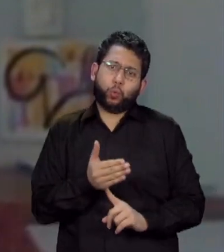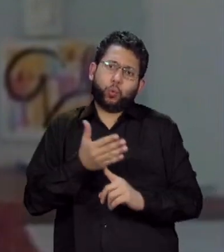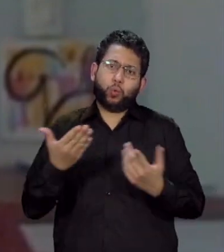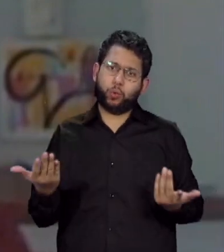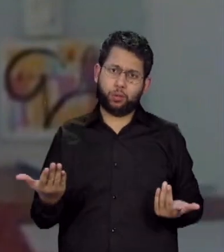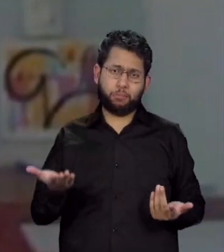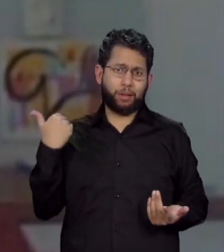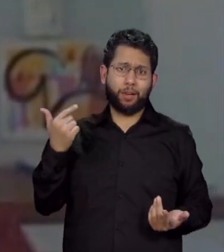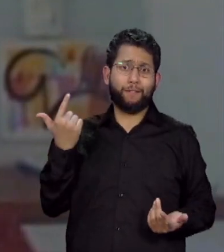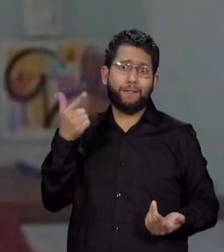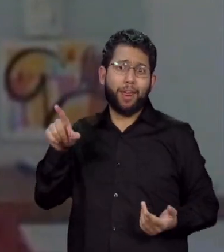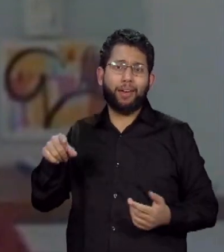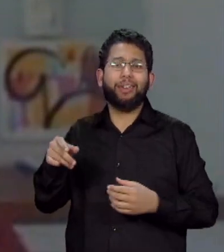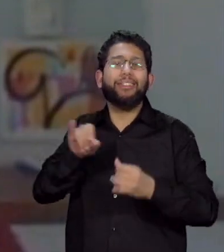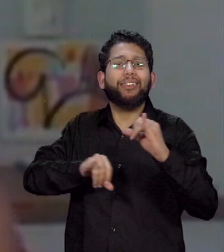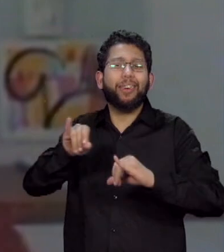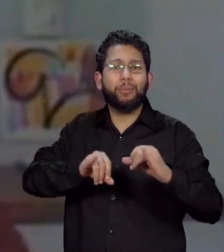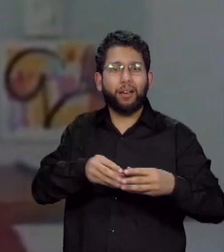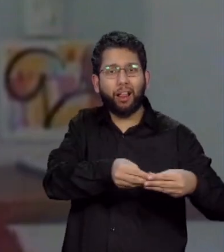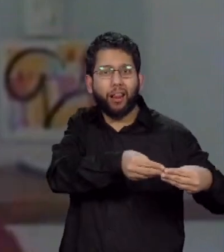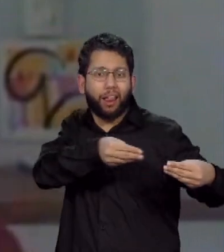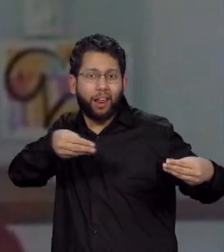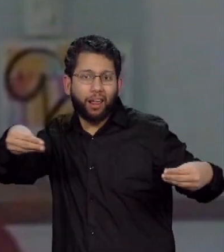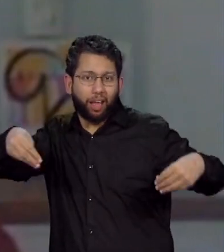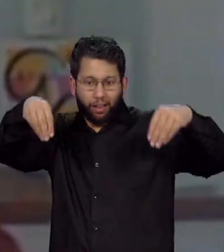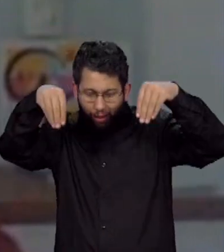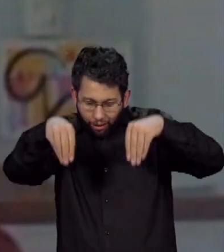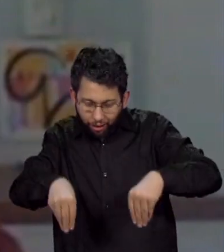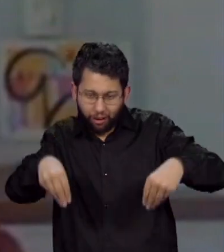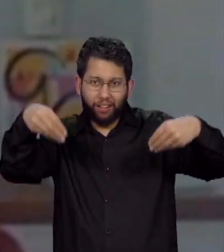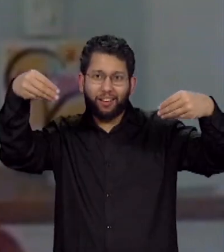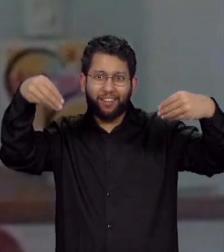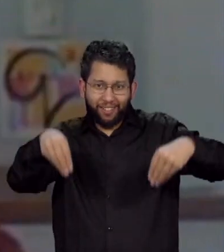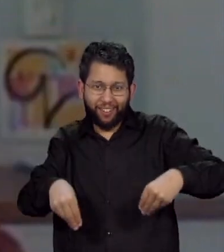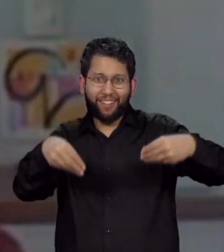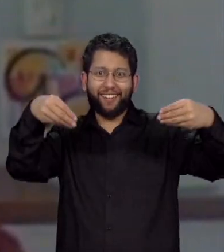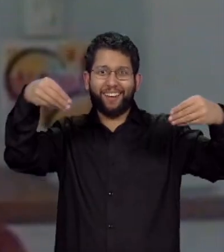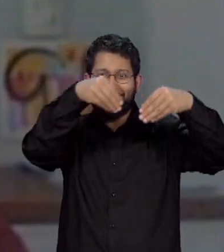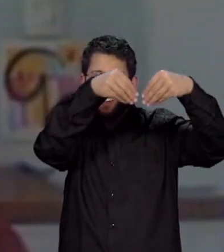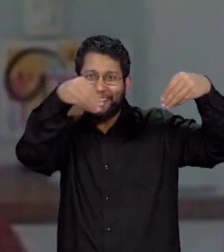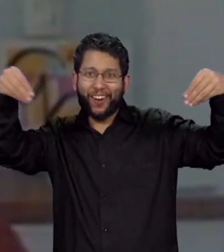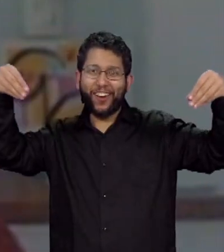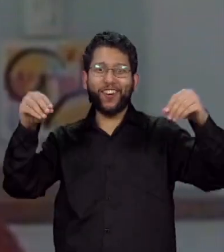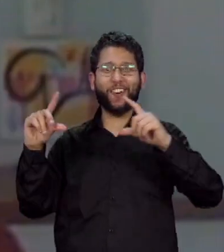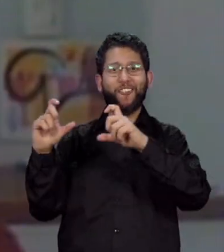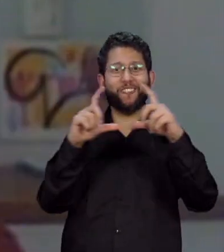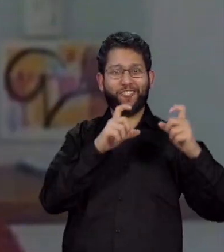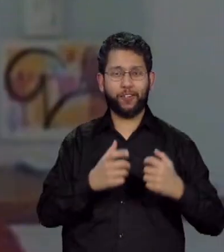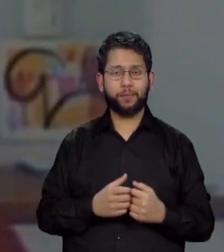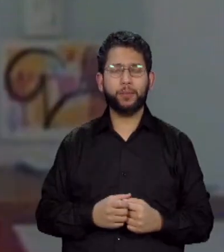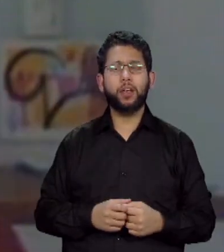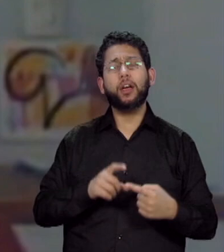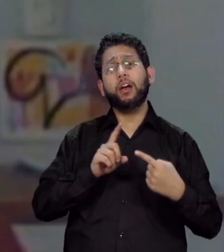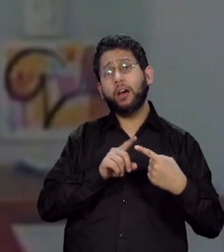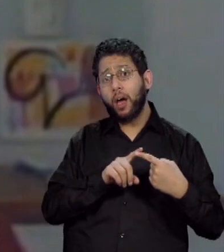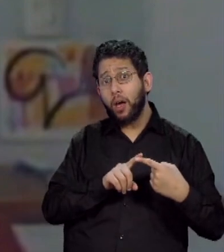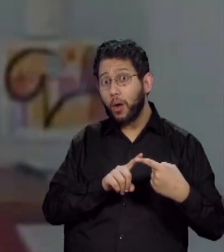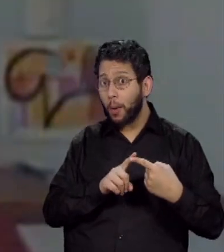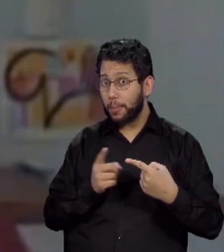tudo, né? E da Química eu cheguei na parte estética da fotografia e